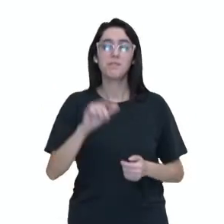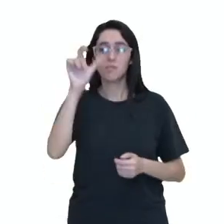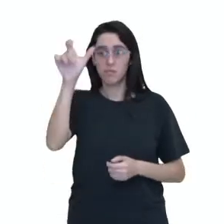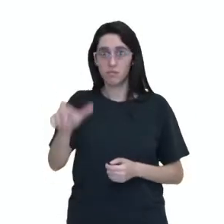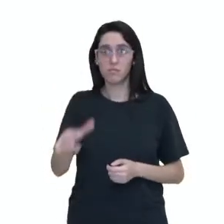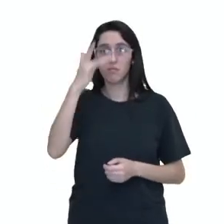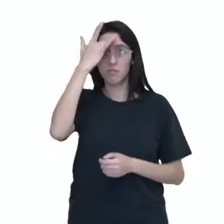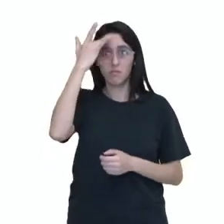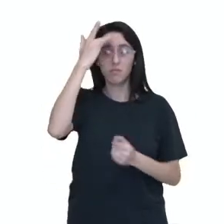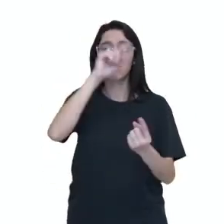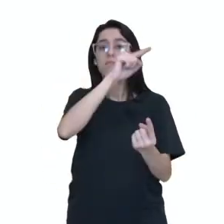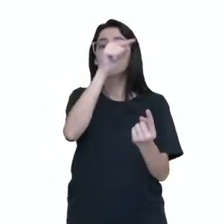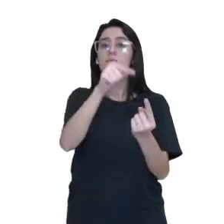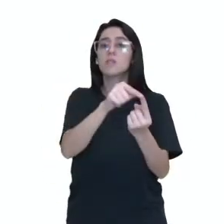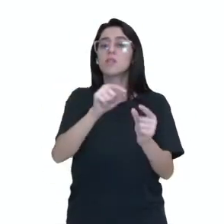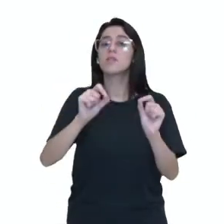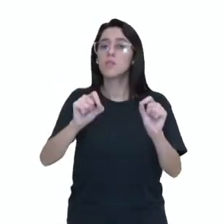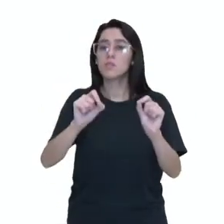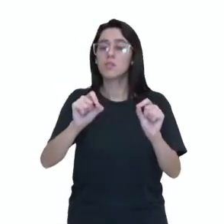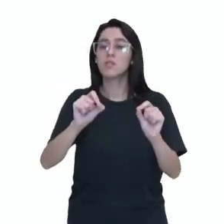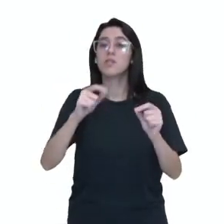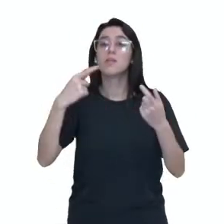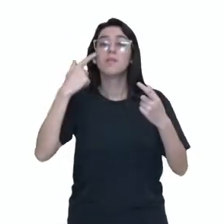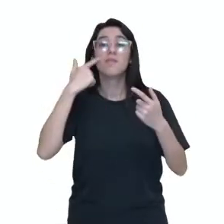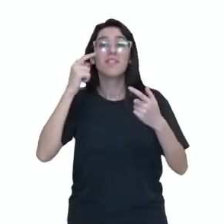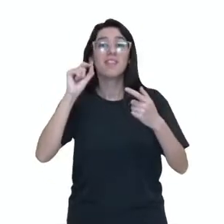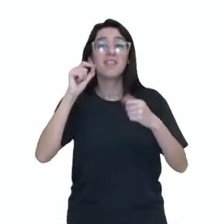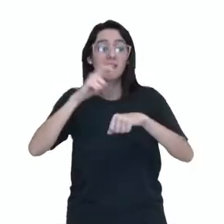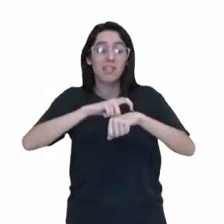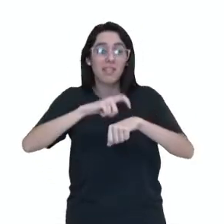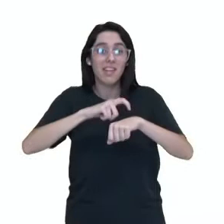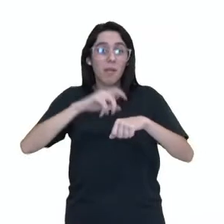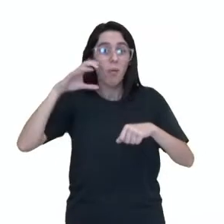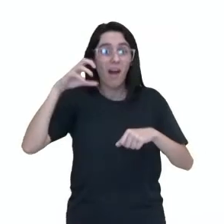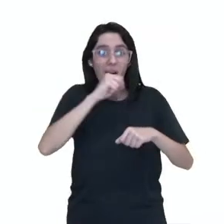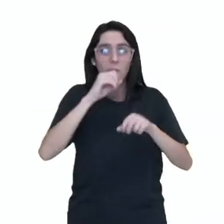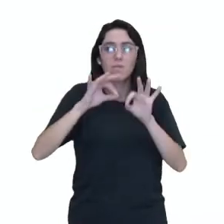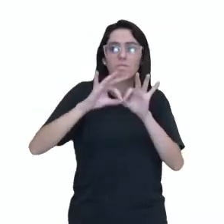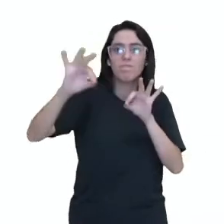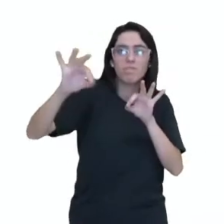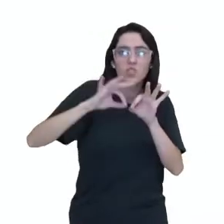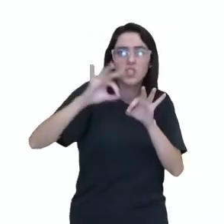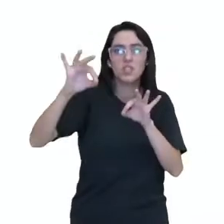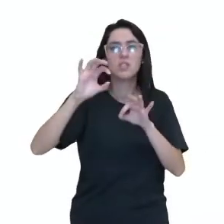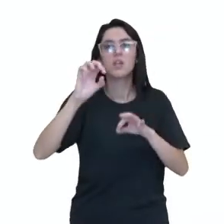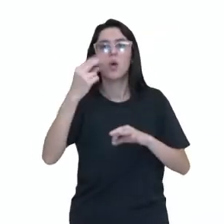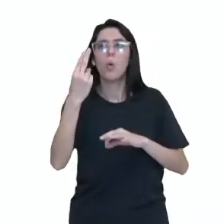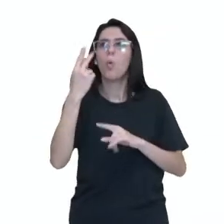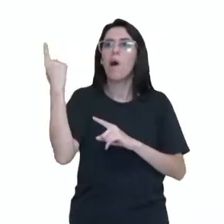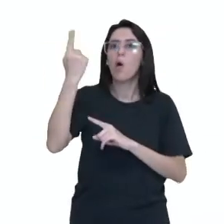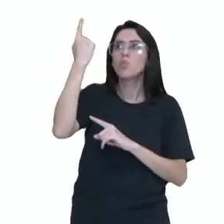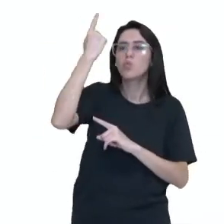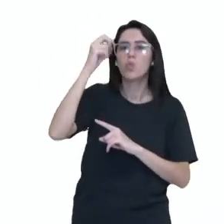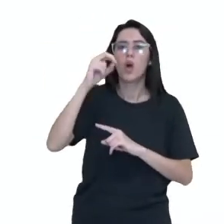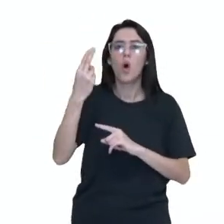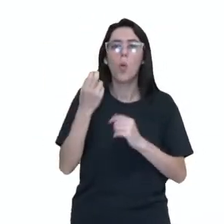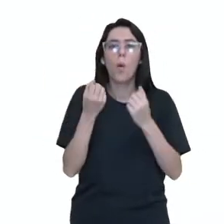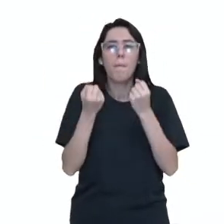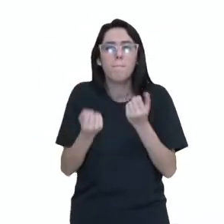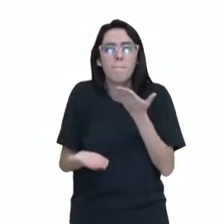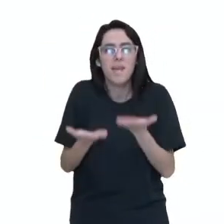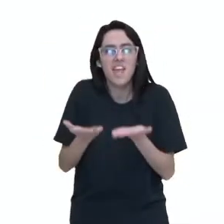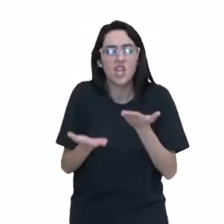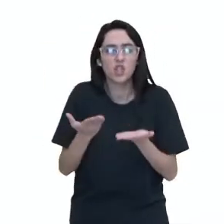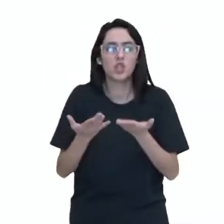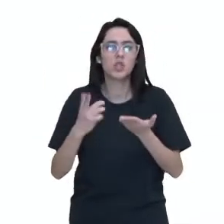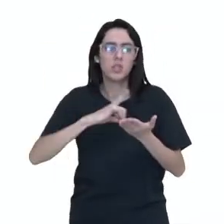é estabelecer uma marca de tempo, distância, de altura ou de peso, e a classificação vai